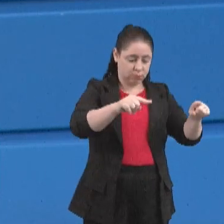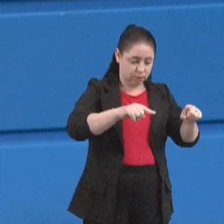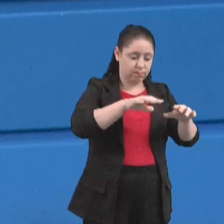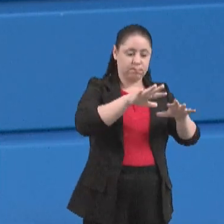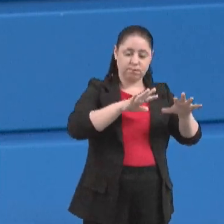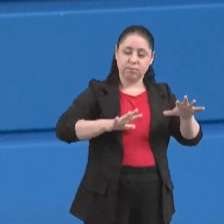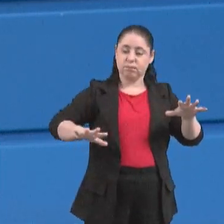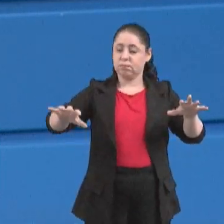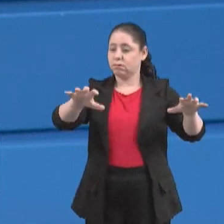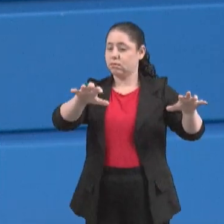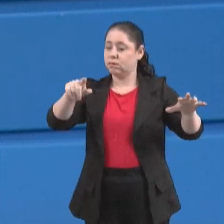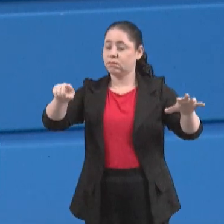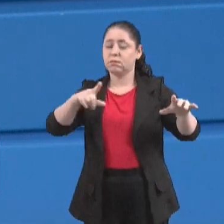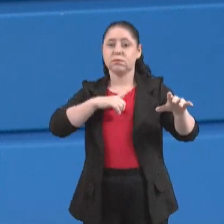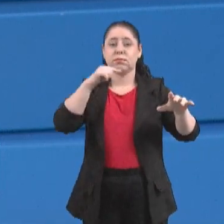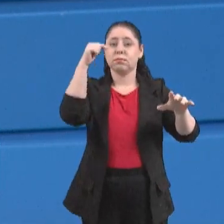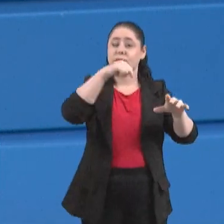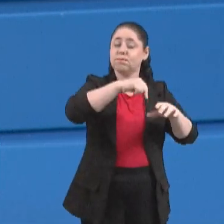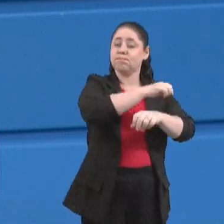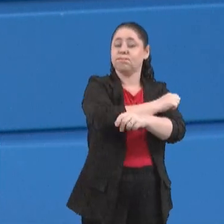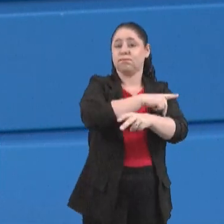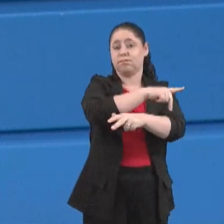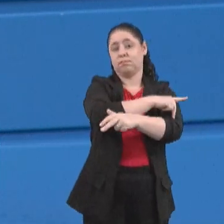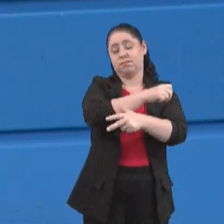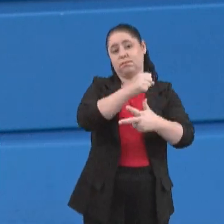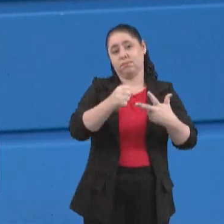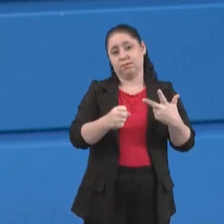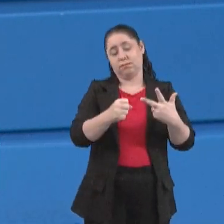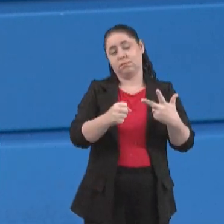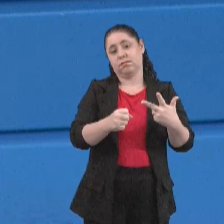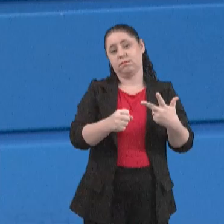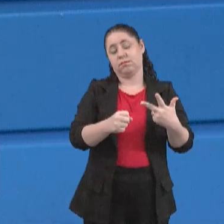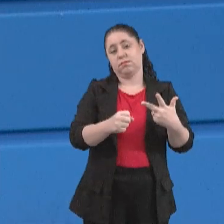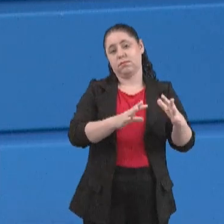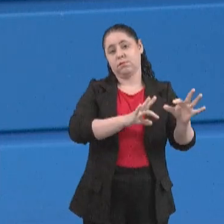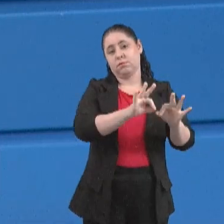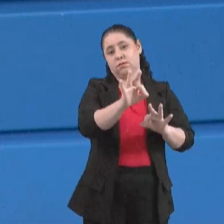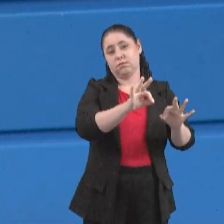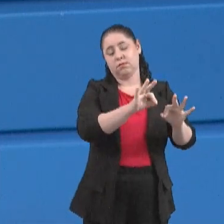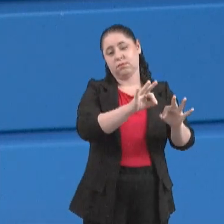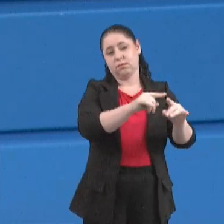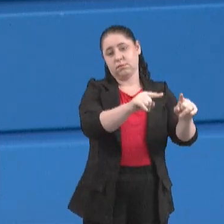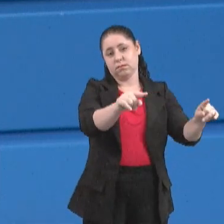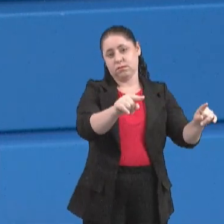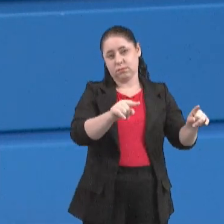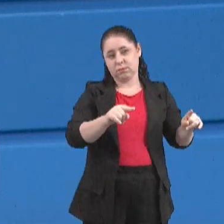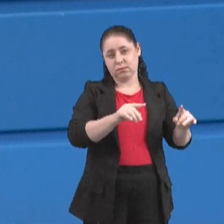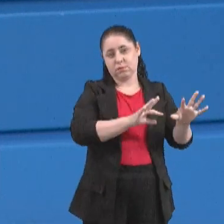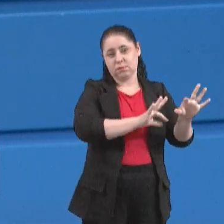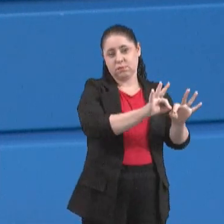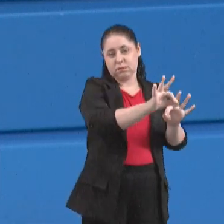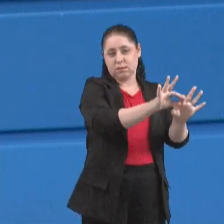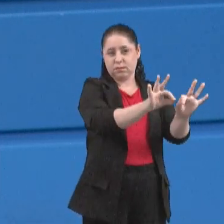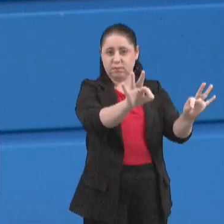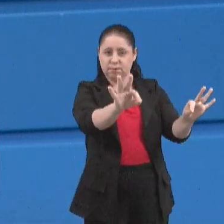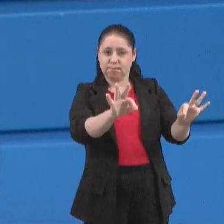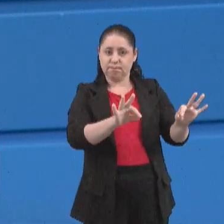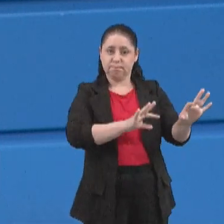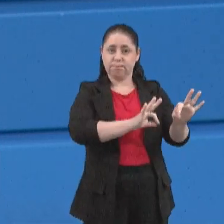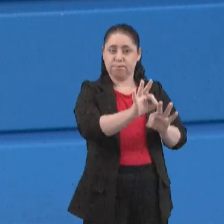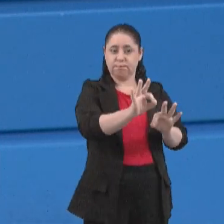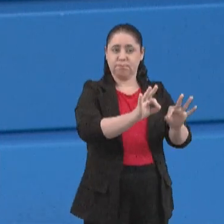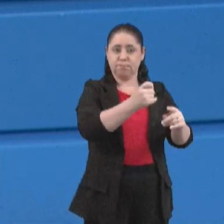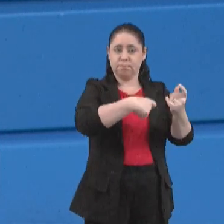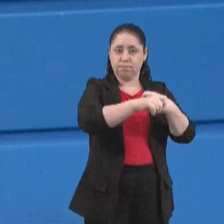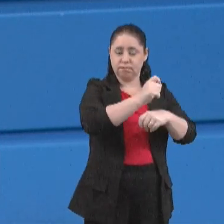regiões. E aqui no Parque dos Poderes, o zoneamento ecológico econômico, como está